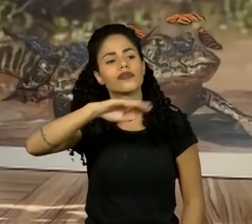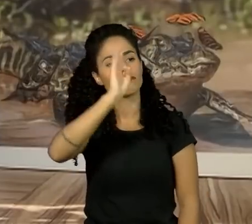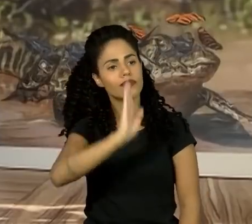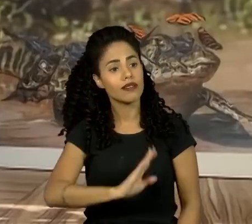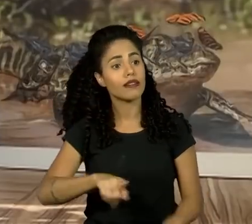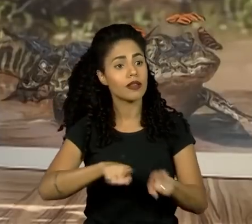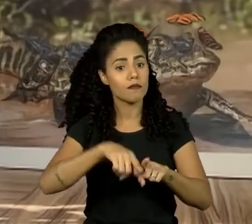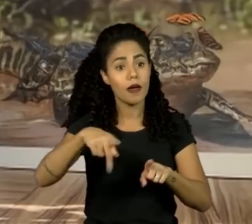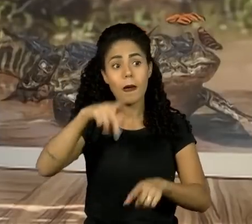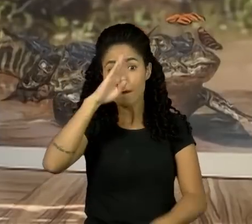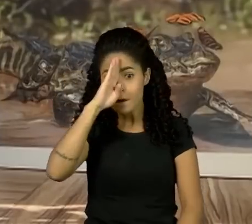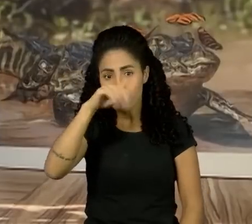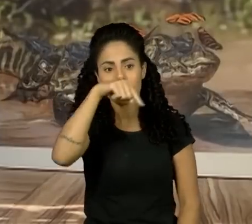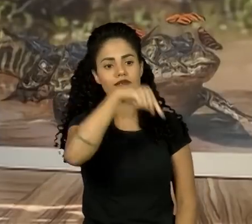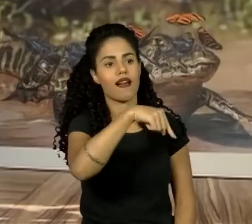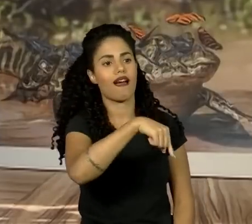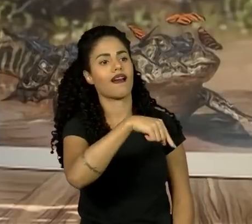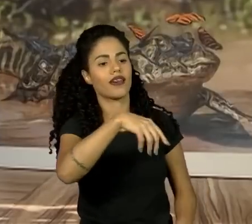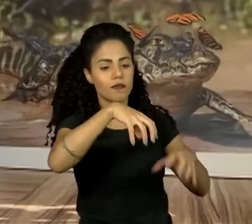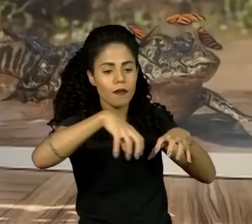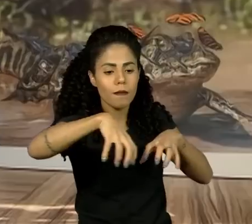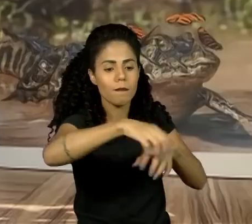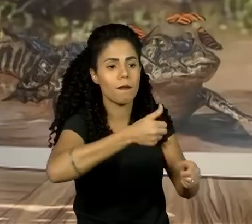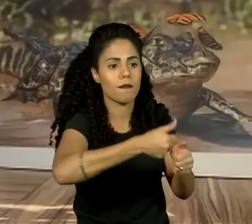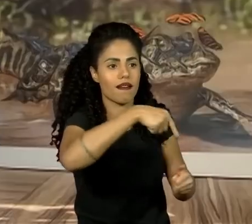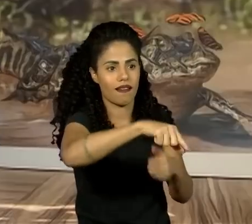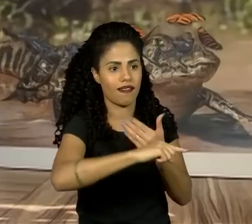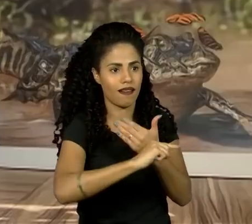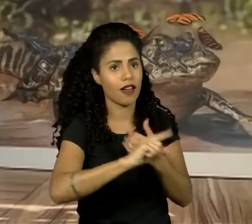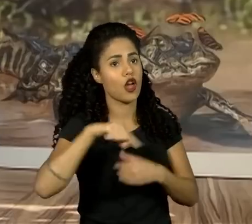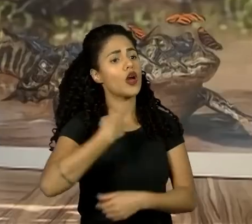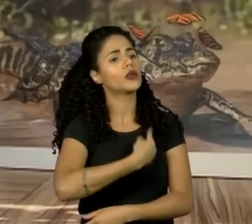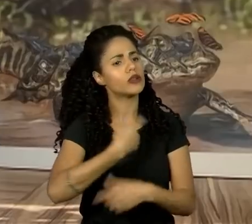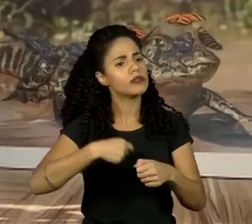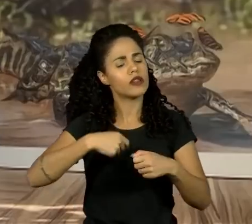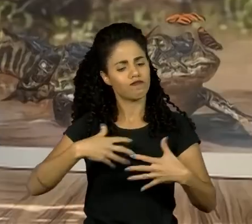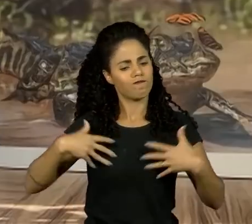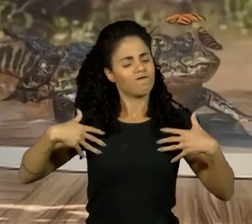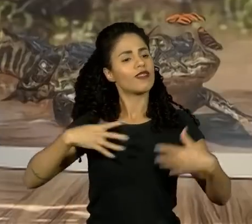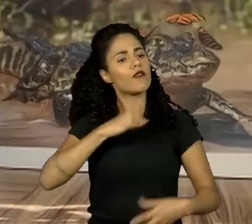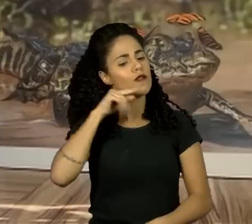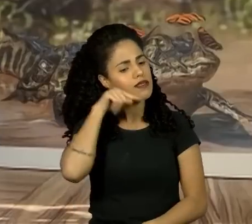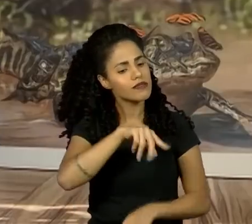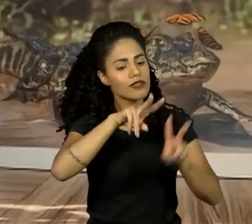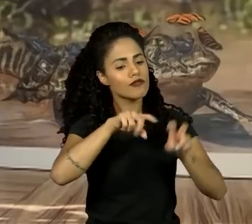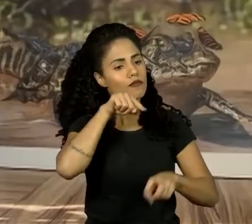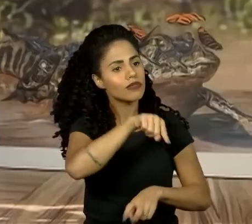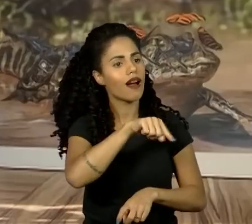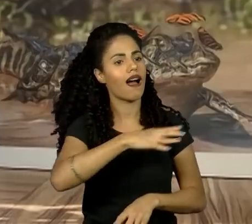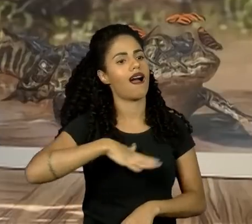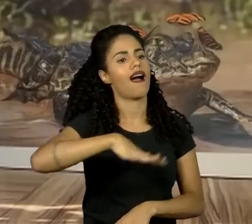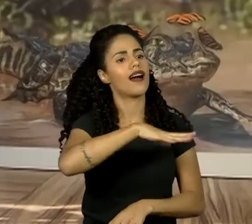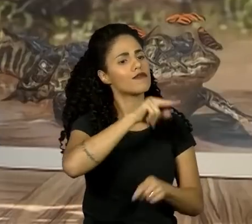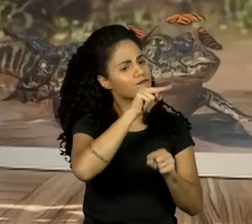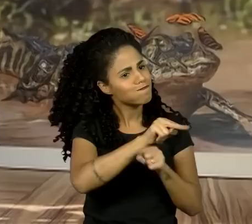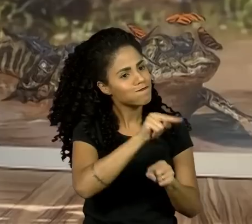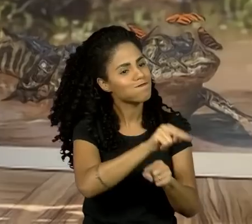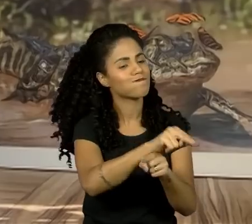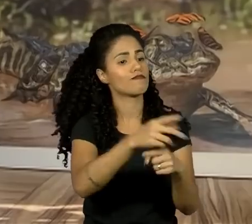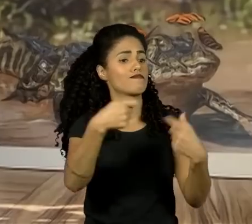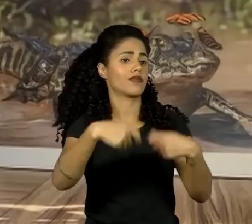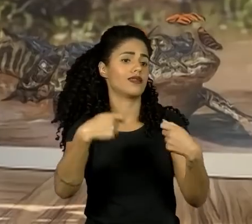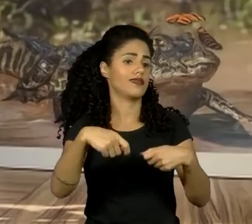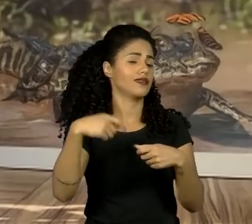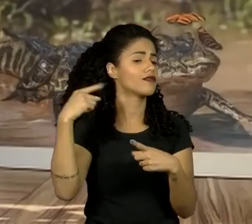principalmente esses brasileirinhos e brasileirinhas que estão crescendo, de que a gente tem que ter muito orgulho, conhecer os nossos espectros, preservar os nossos espectros,